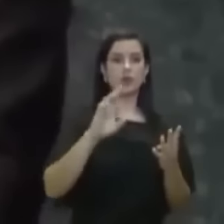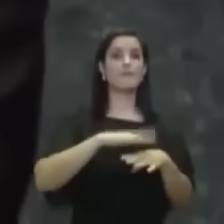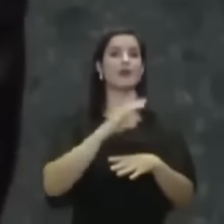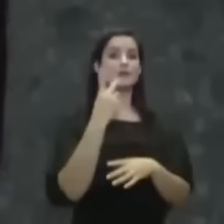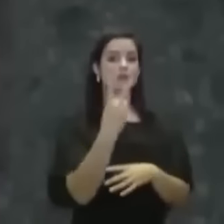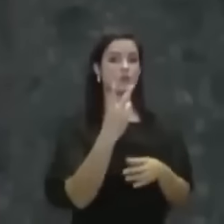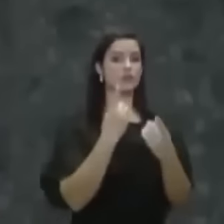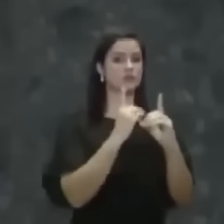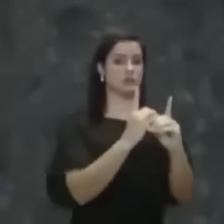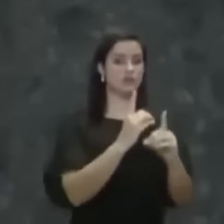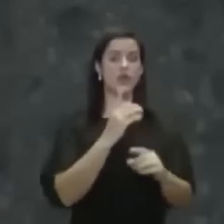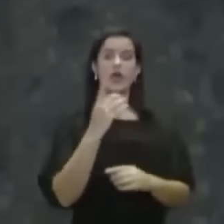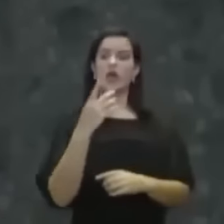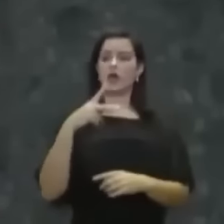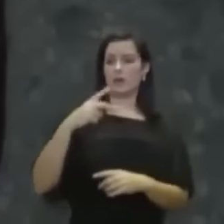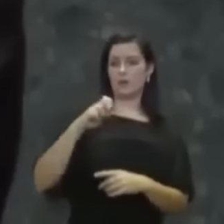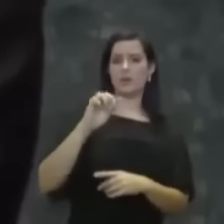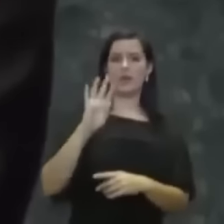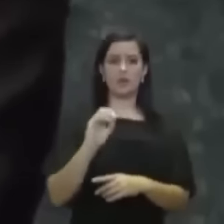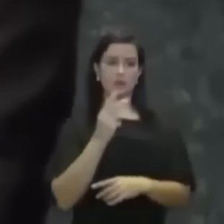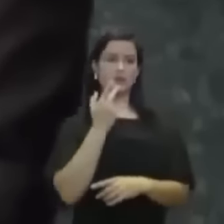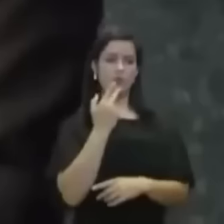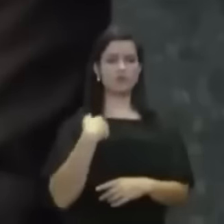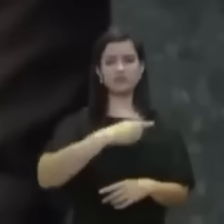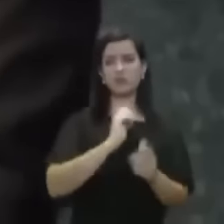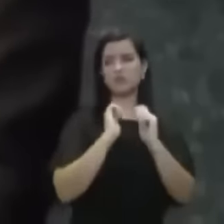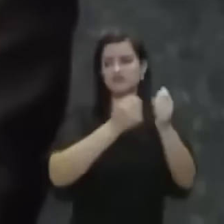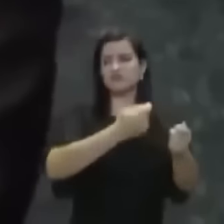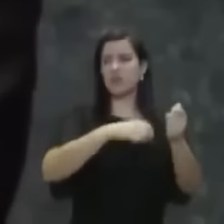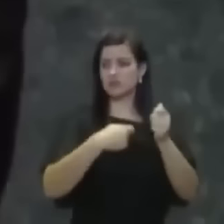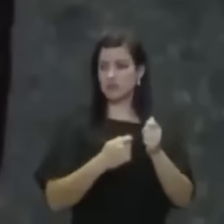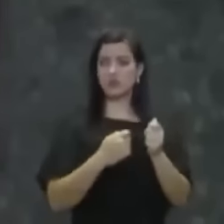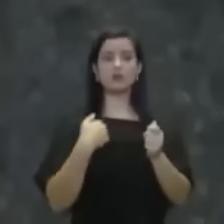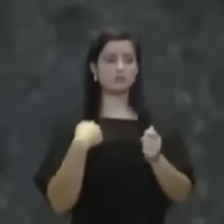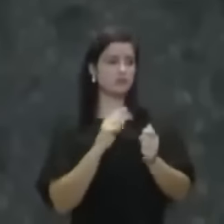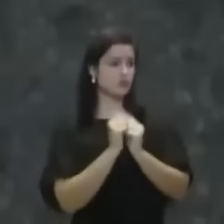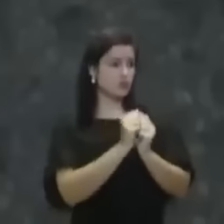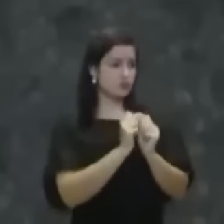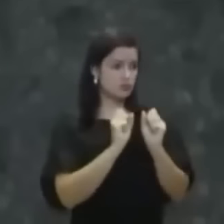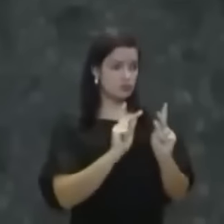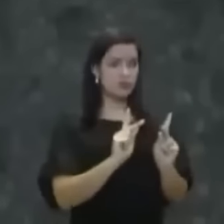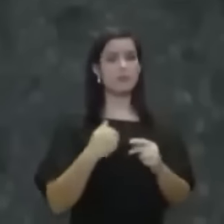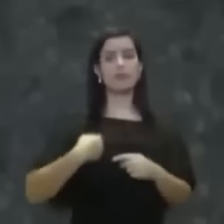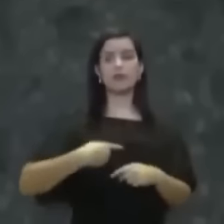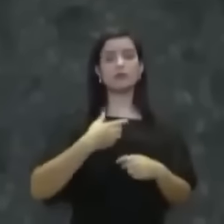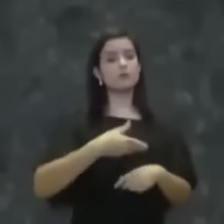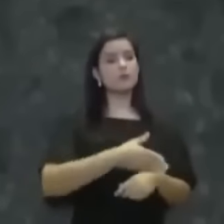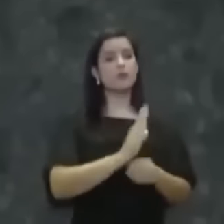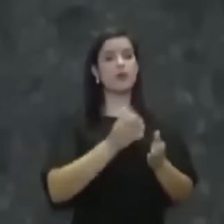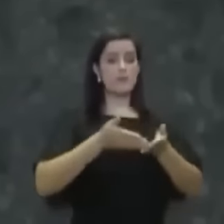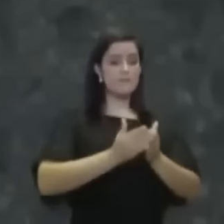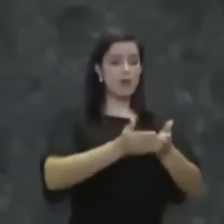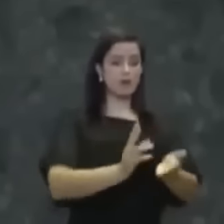Disse-lhe Simão Pedro: vou pescar. Disseram-lhe os outros: também nós vamos contigo. Saíram e entraram no barco,